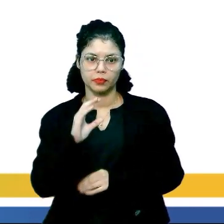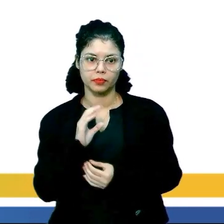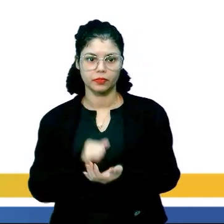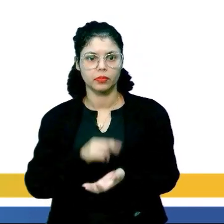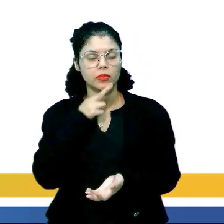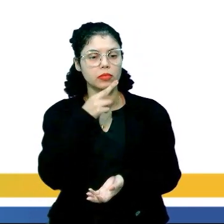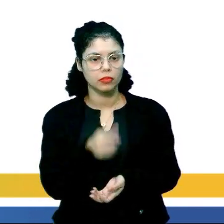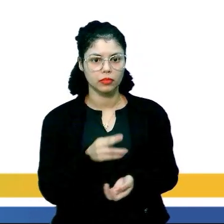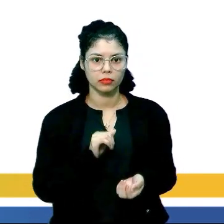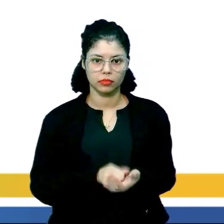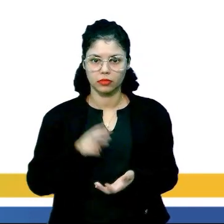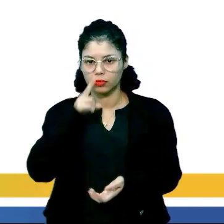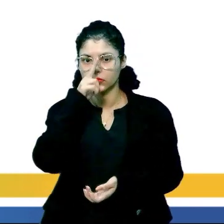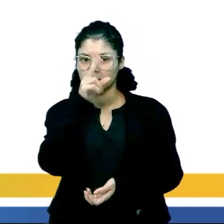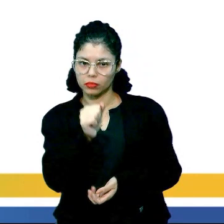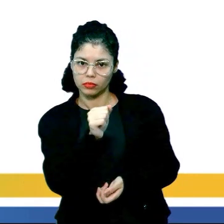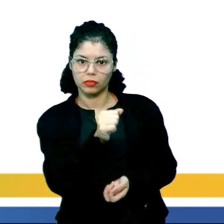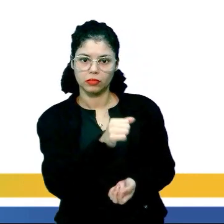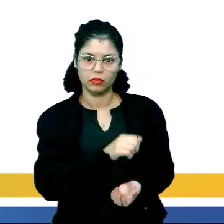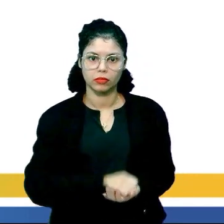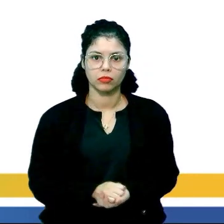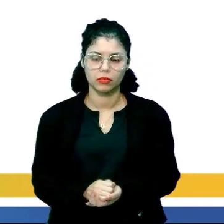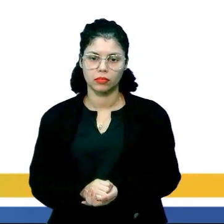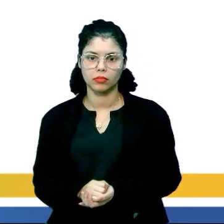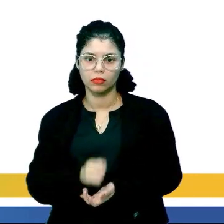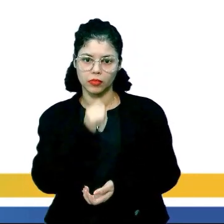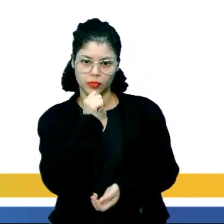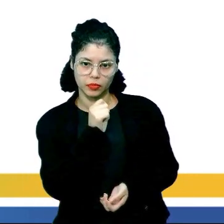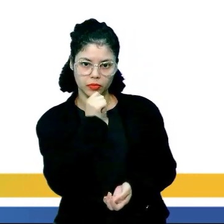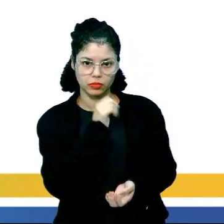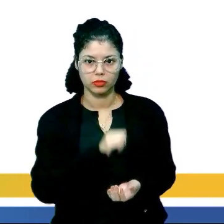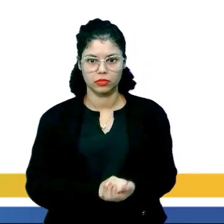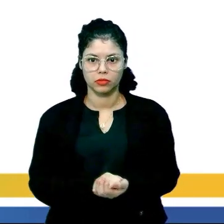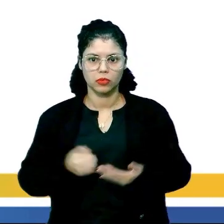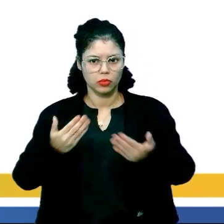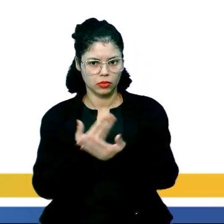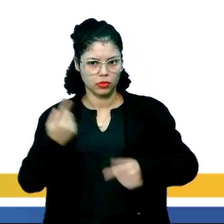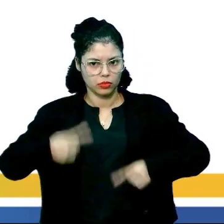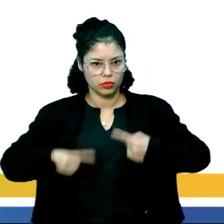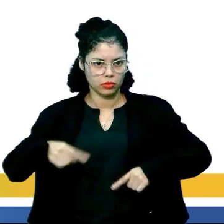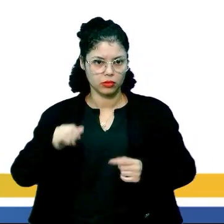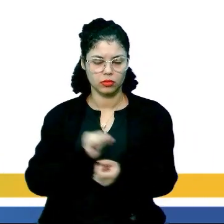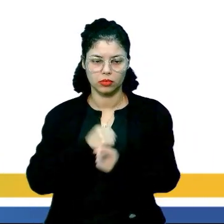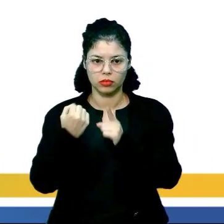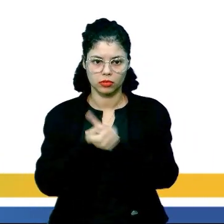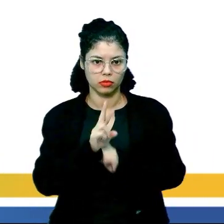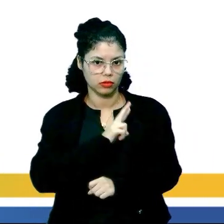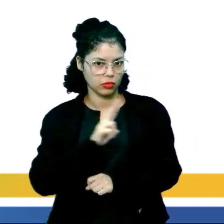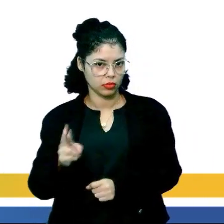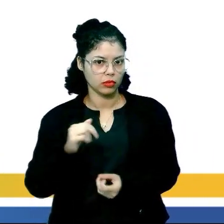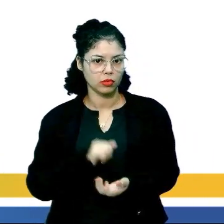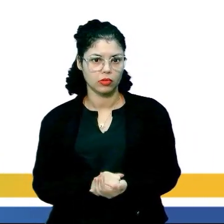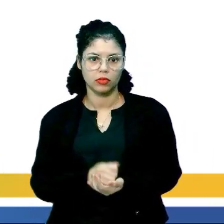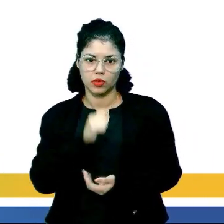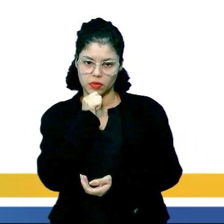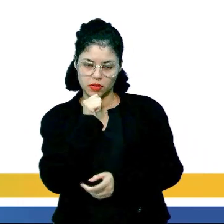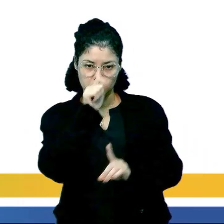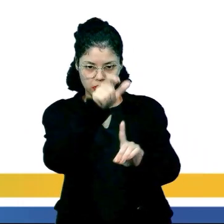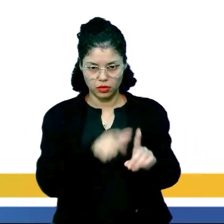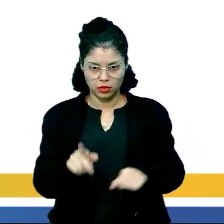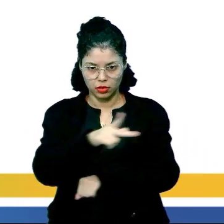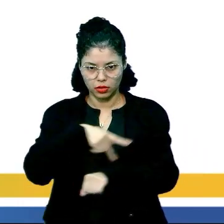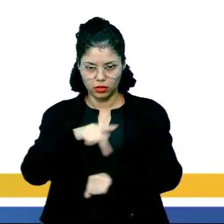C. Resultam no fortalecimento do conservadorismo político, social, religioso